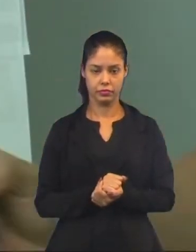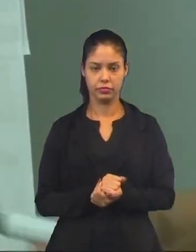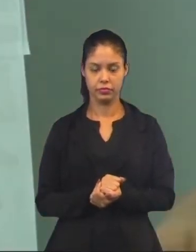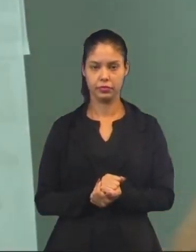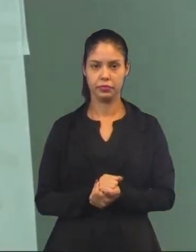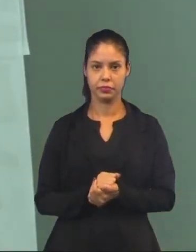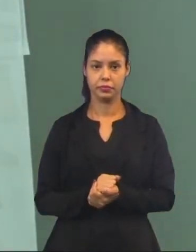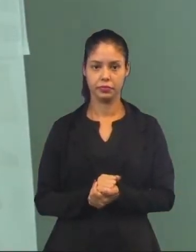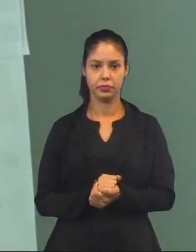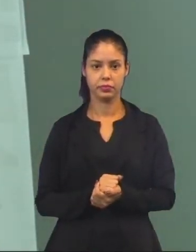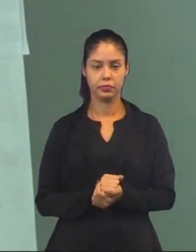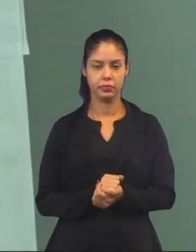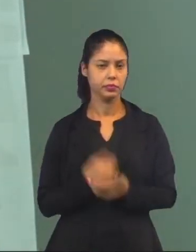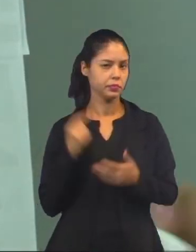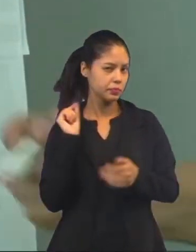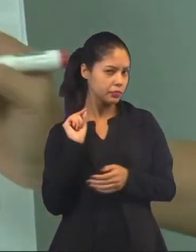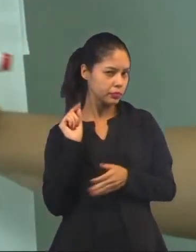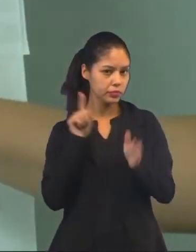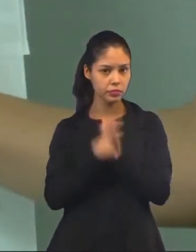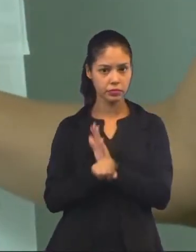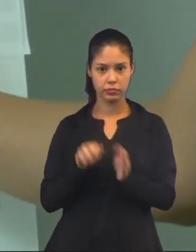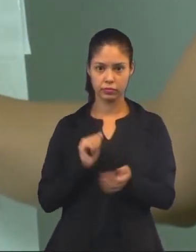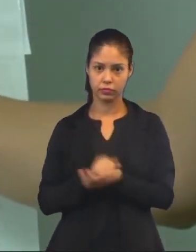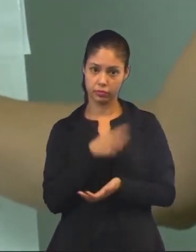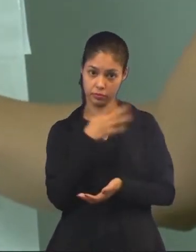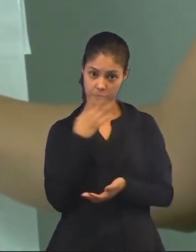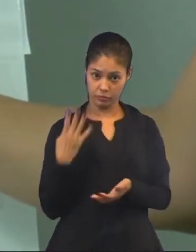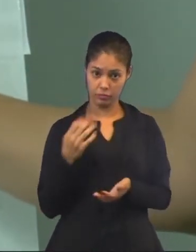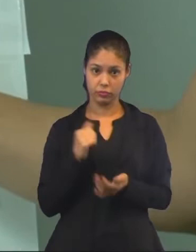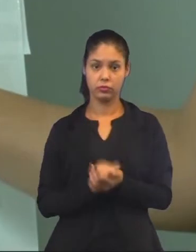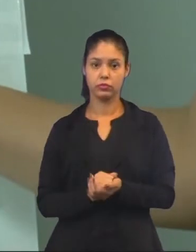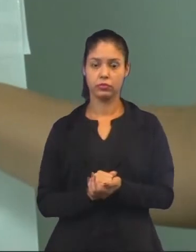com 12 figurinhas. O que que pergunta? Pergunta